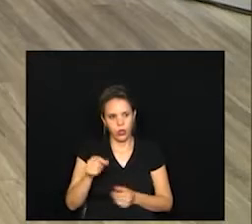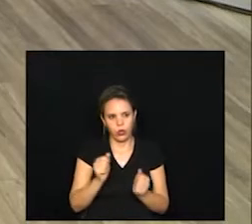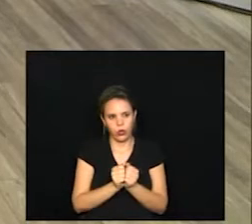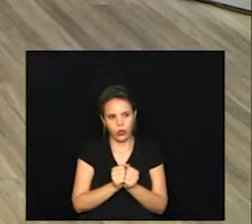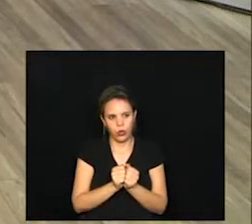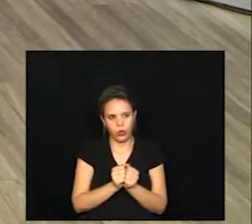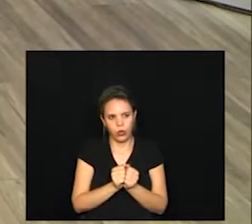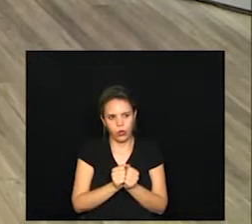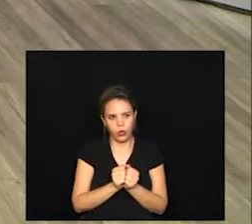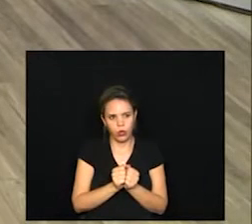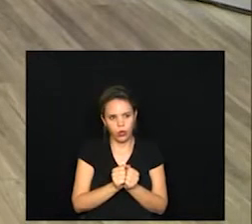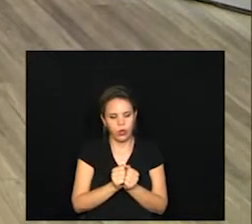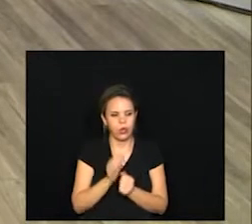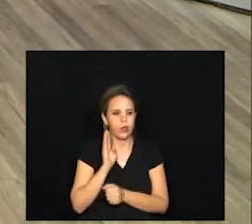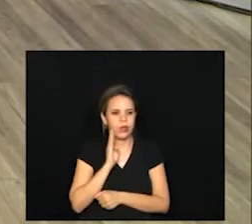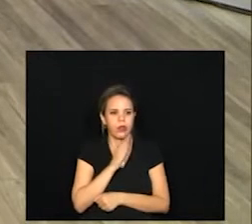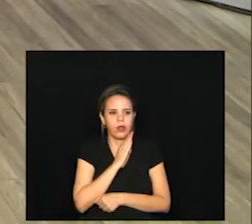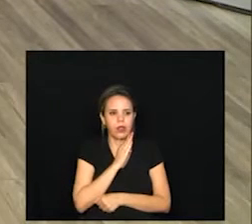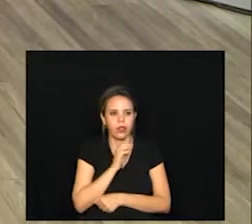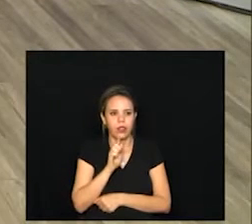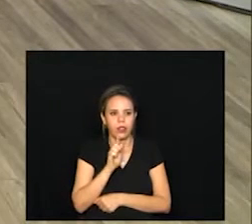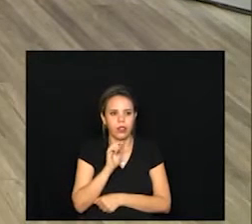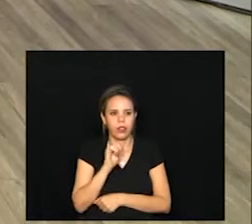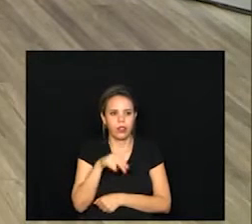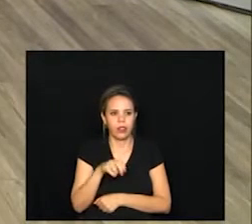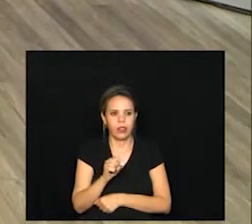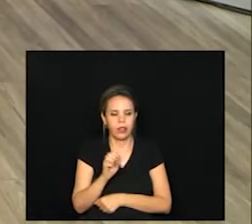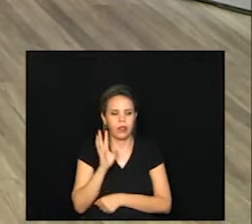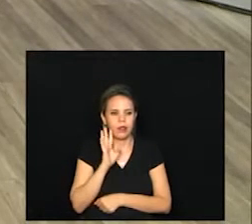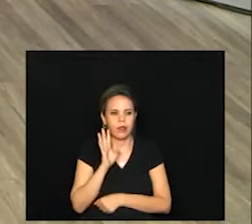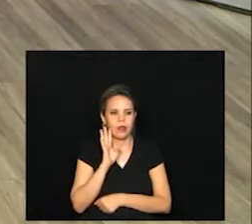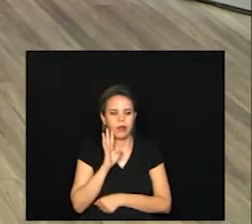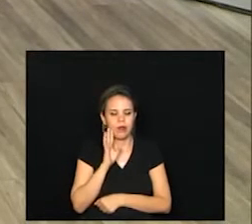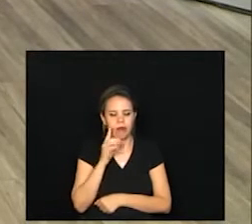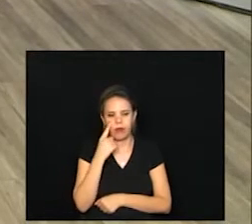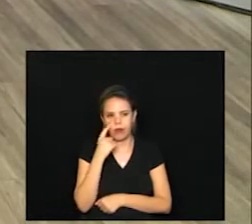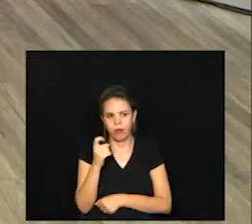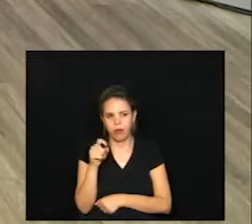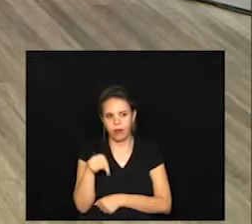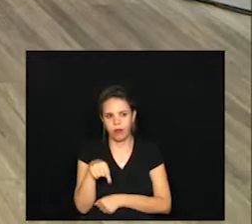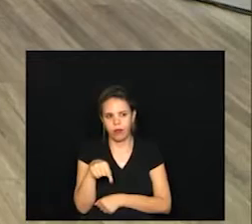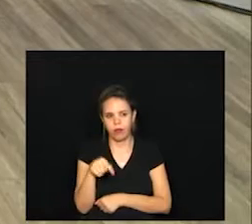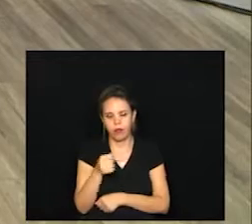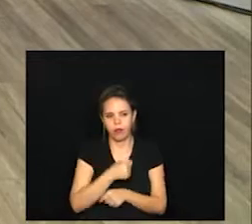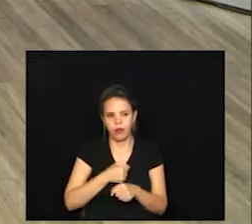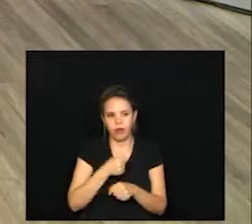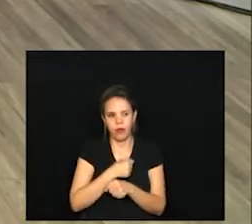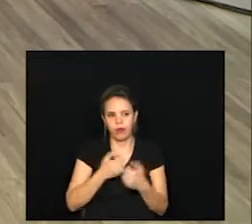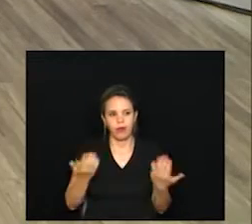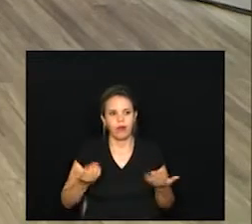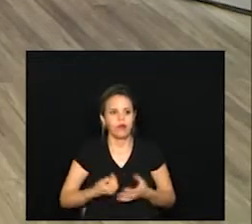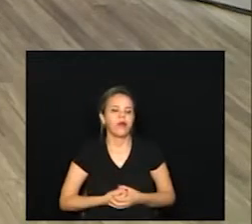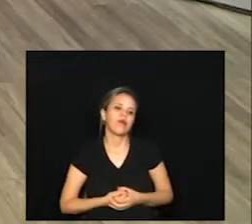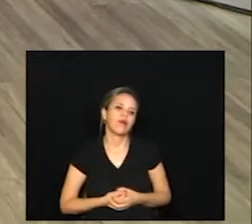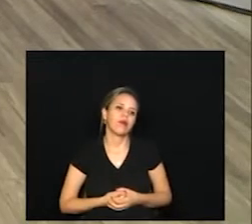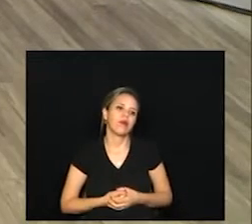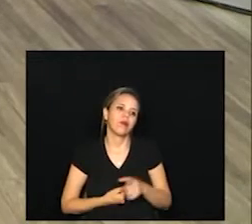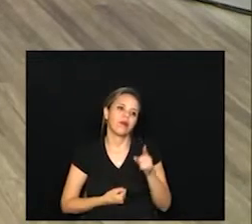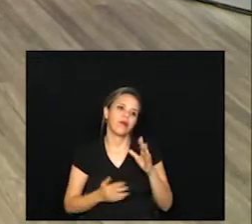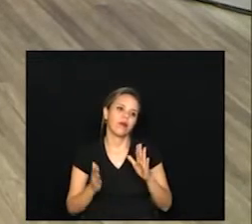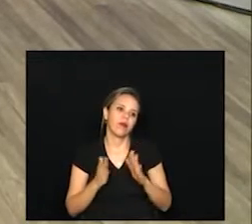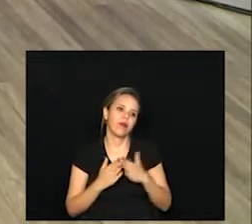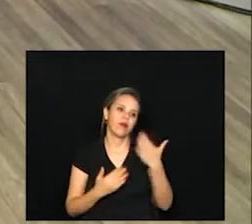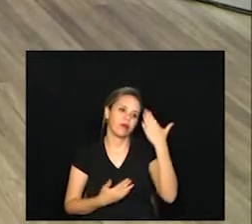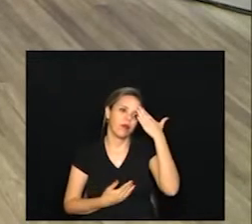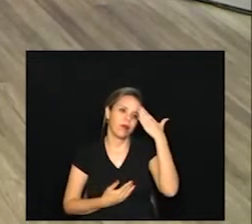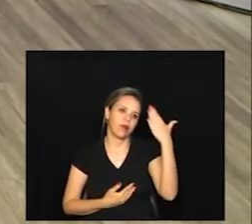junto com a nossa barista, a Giane. Muito bacana, muito interessante a receita de hoje. A você aí de casa, eu